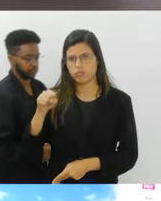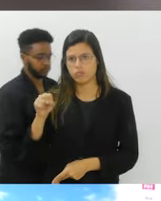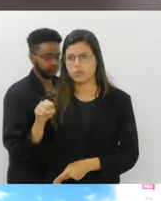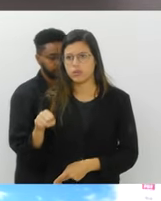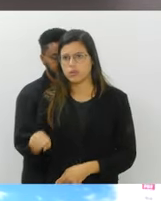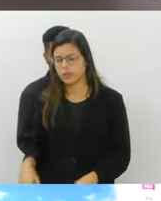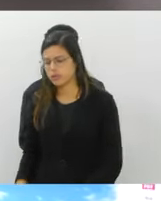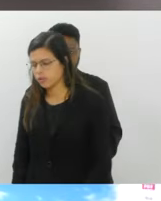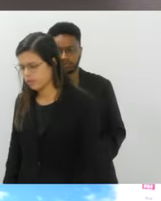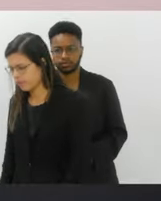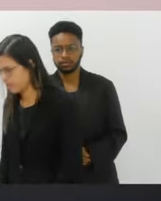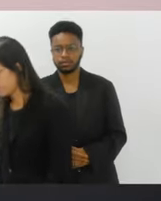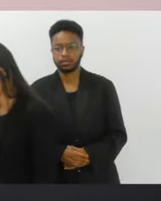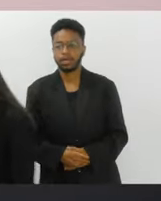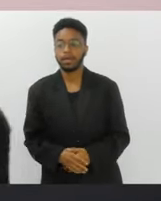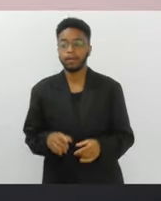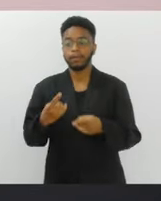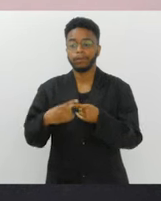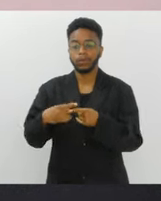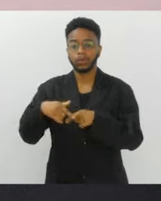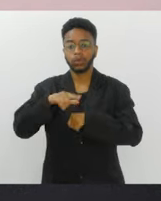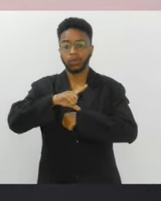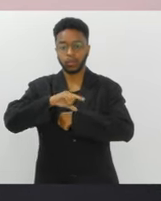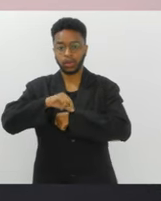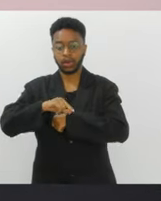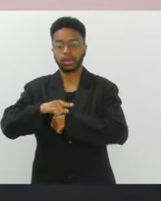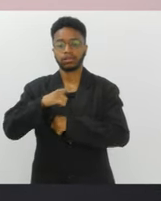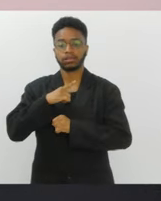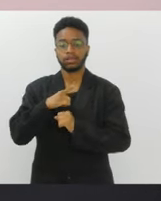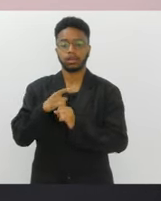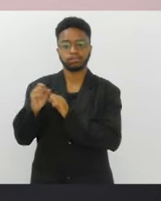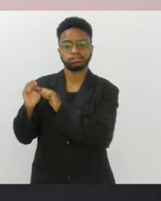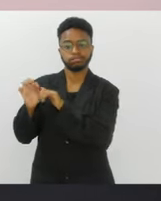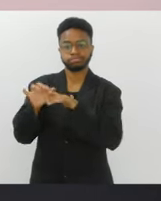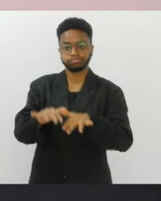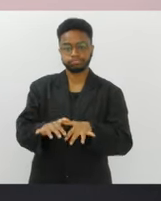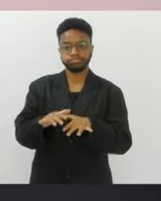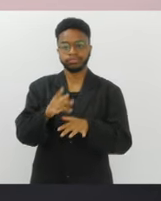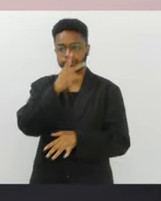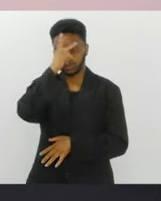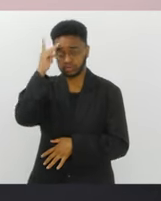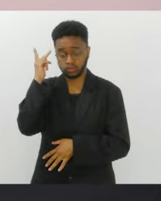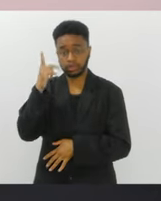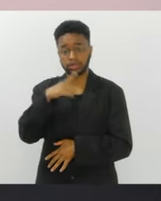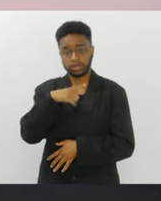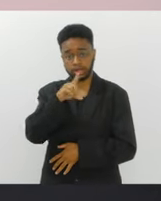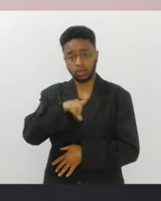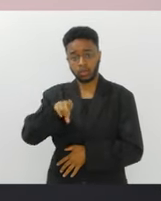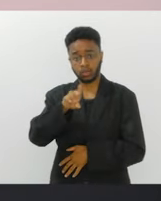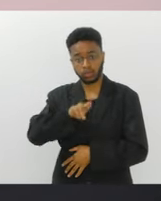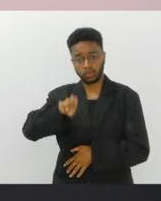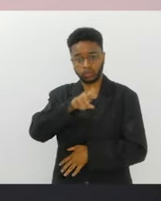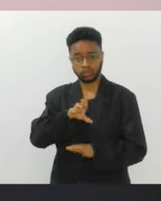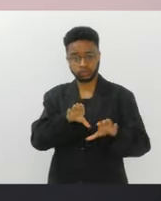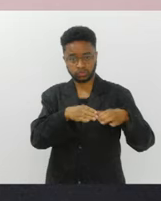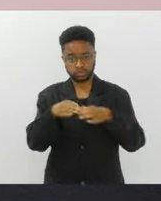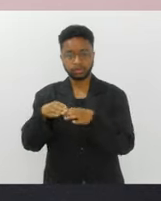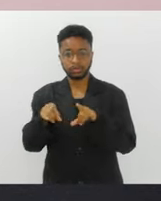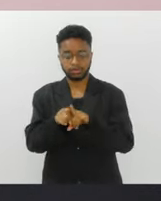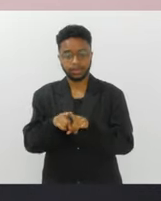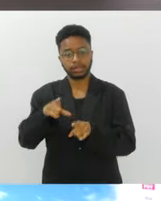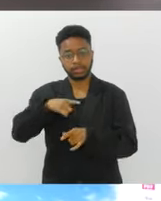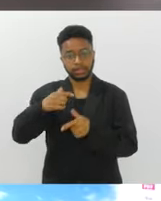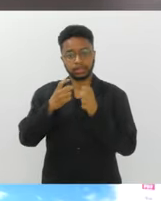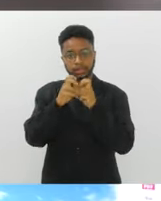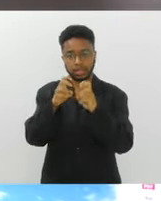pico, você... Esse número, provisiona o seu break-even para que nos finais de semana você também tenha trem. Exatamente. A gente